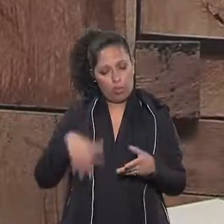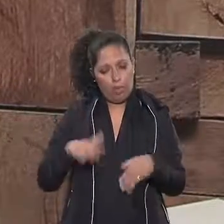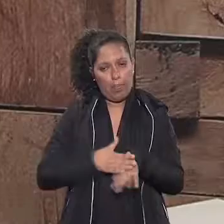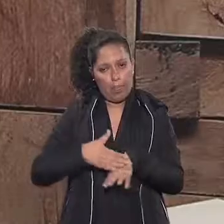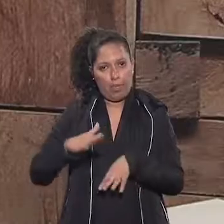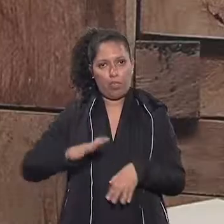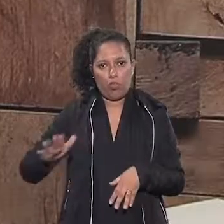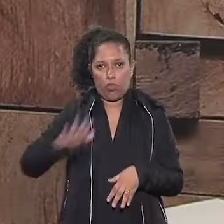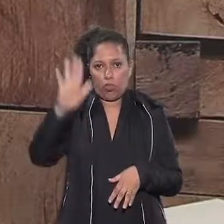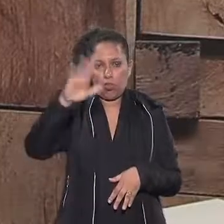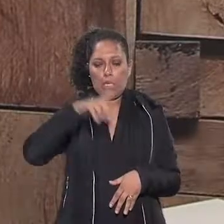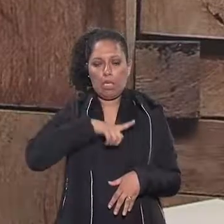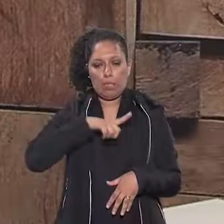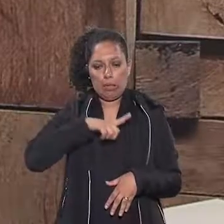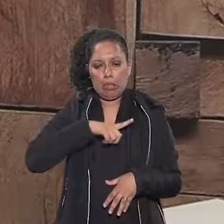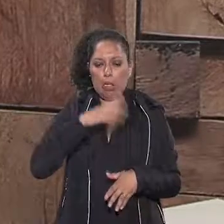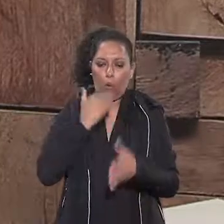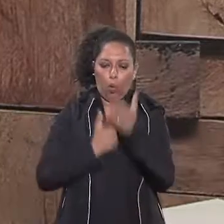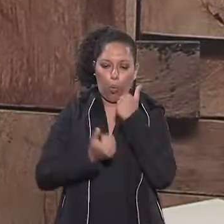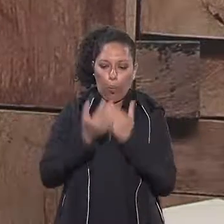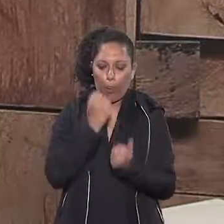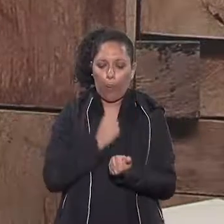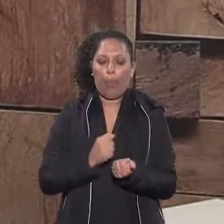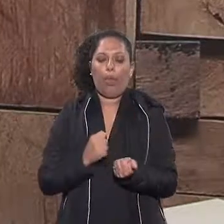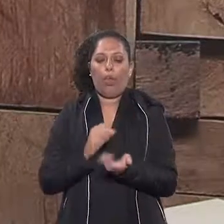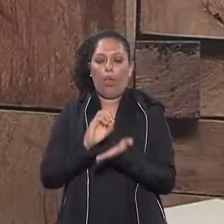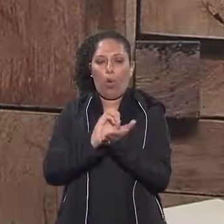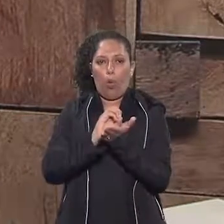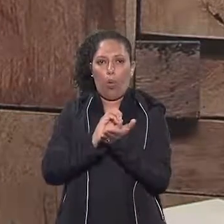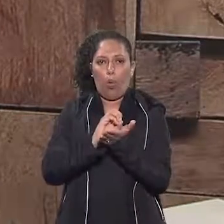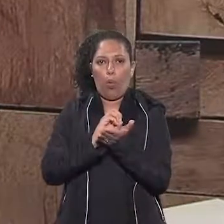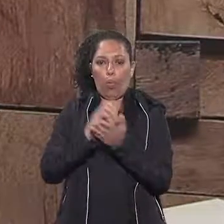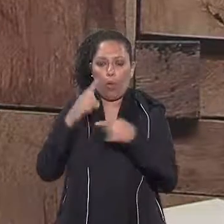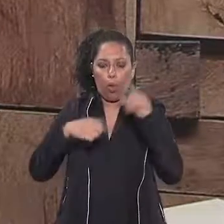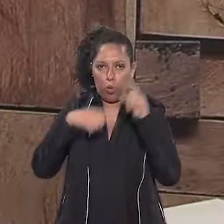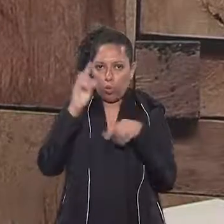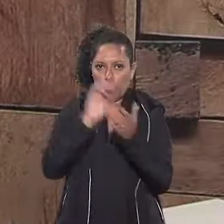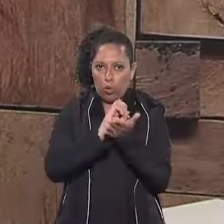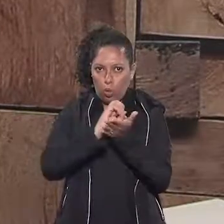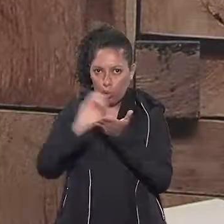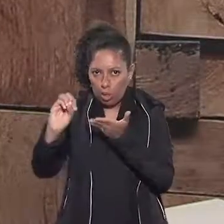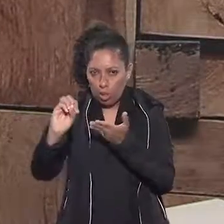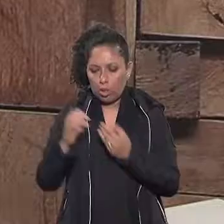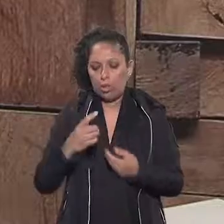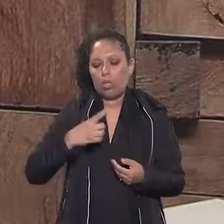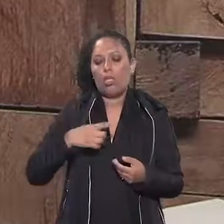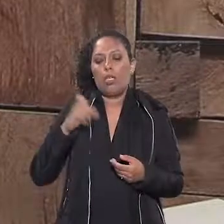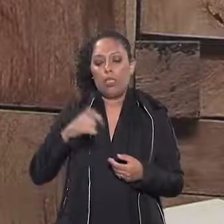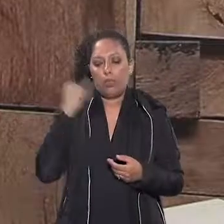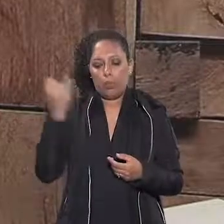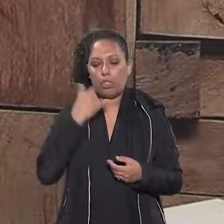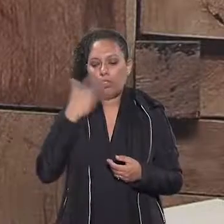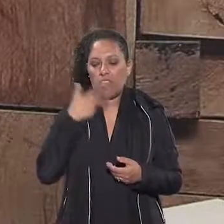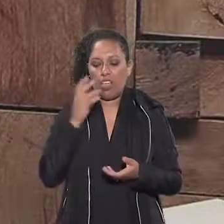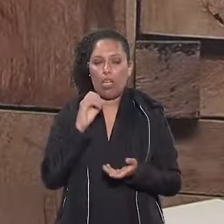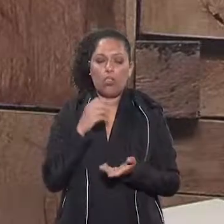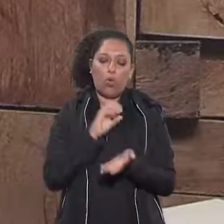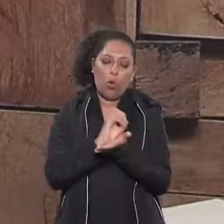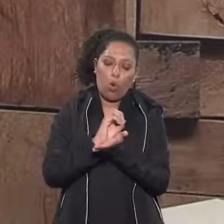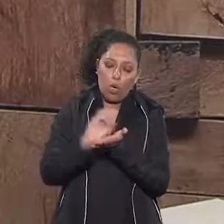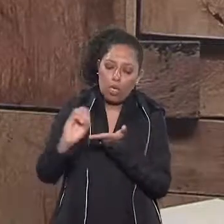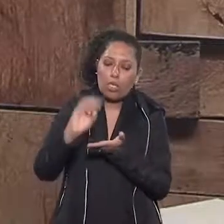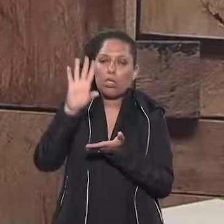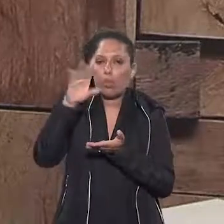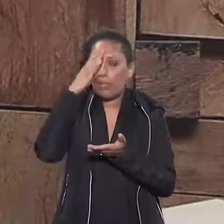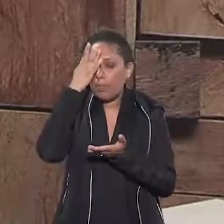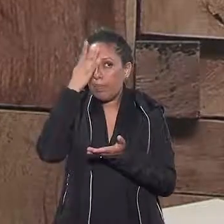mais caro consumir produtos orgânicos, sem veneno, não só, e é importante falar, né, que a gente sempre se preocupar com orgânicos e tal, mas a